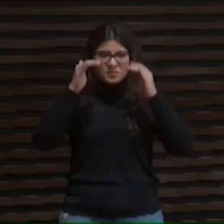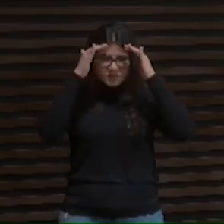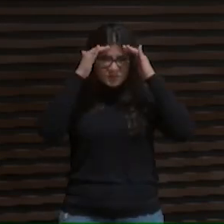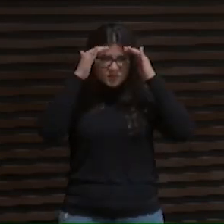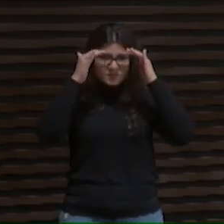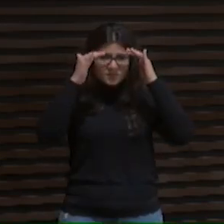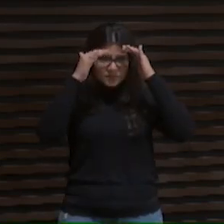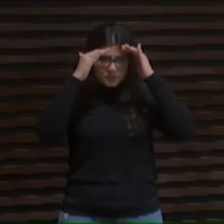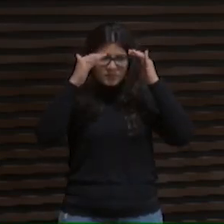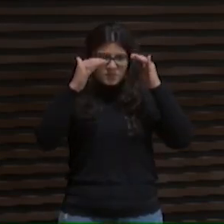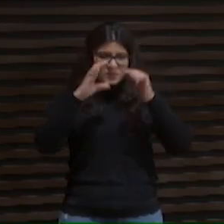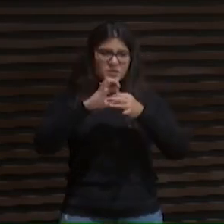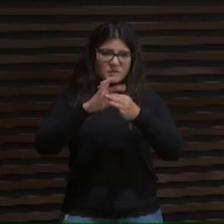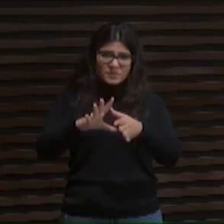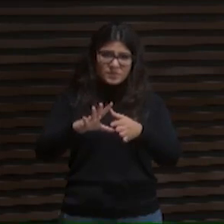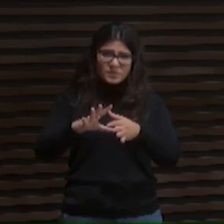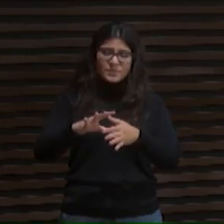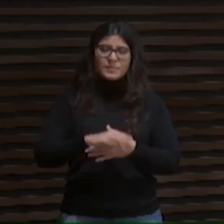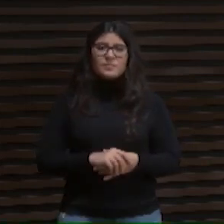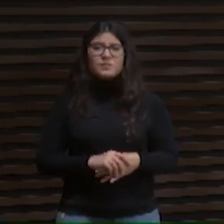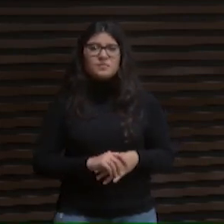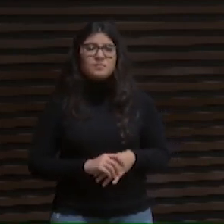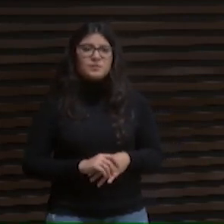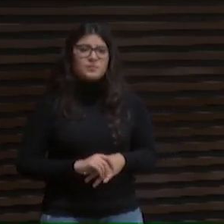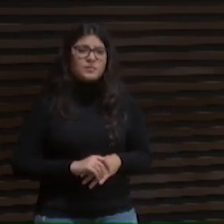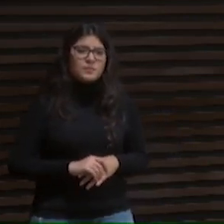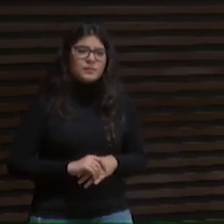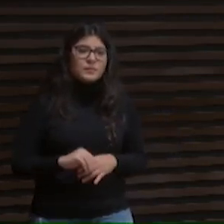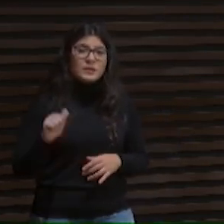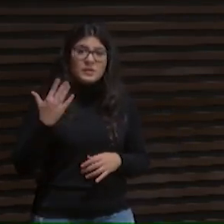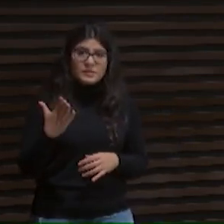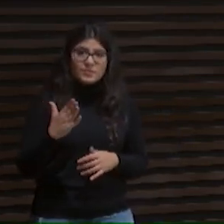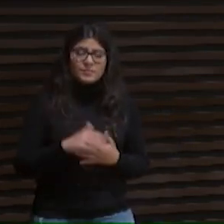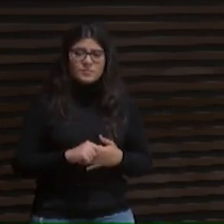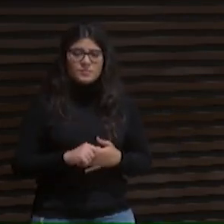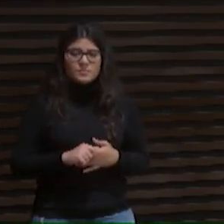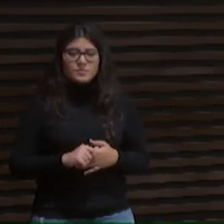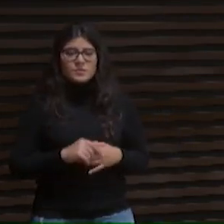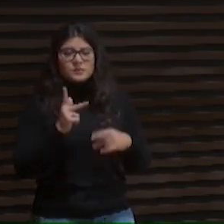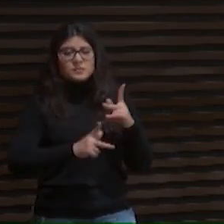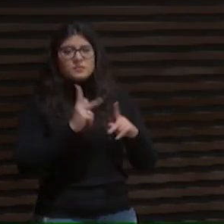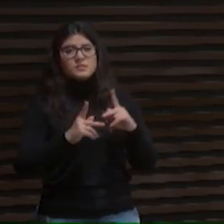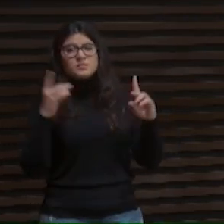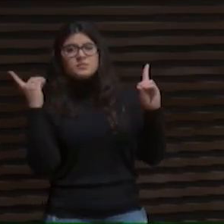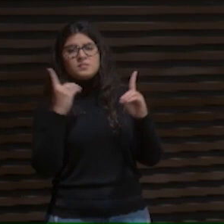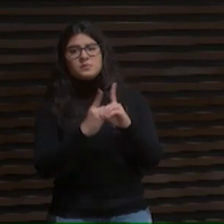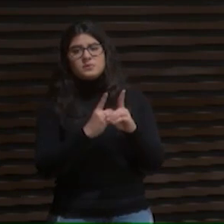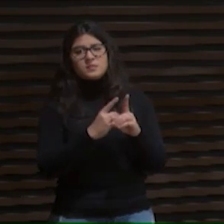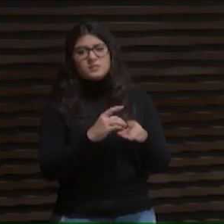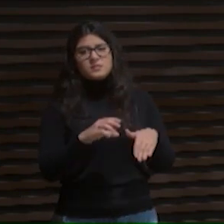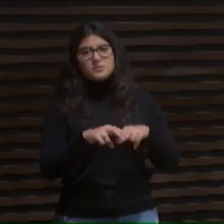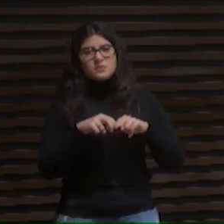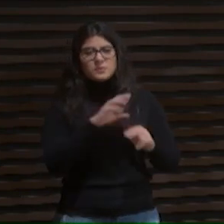deliberadamente em favor de nós. Então, meus irmãos, aqueles que são encontrados por Cristo e